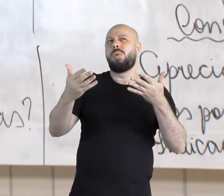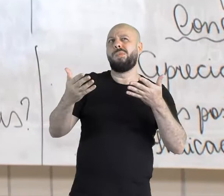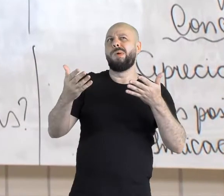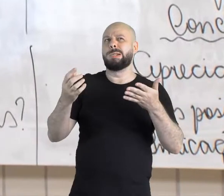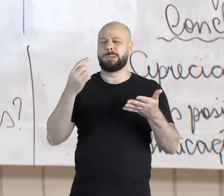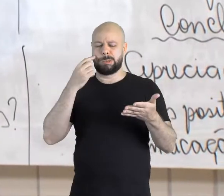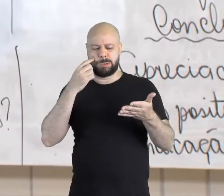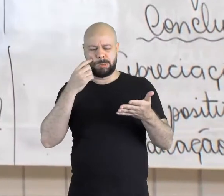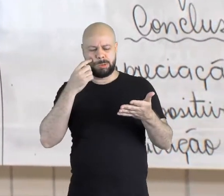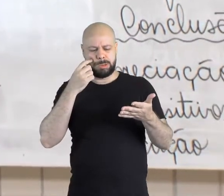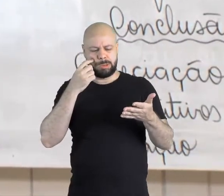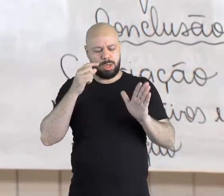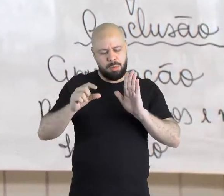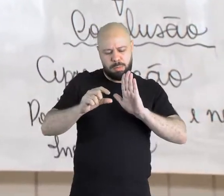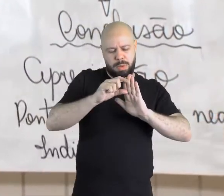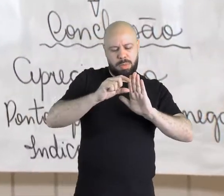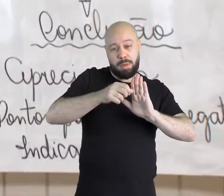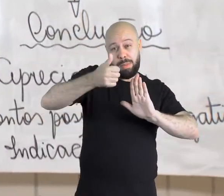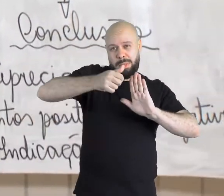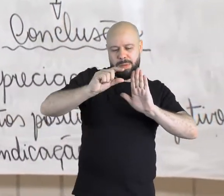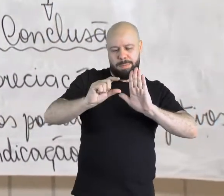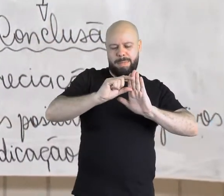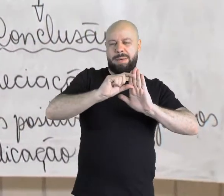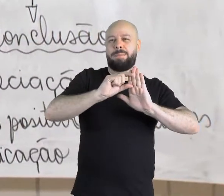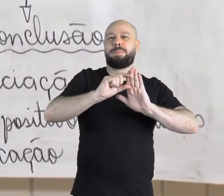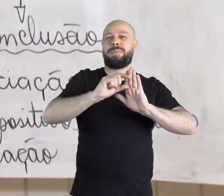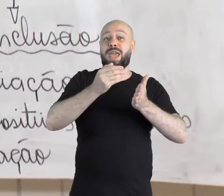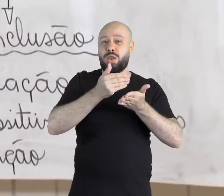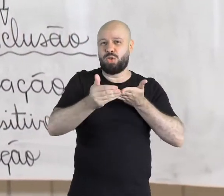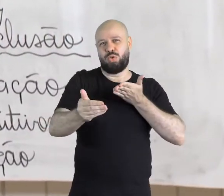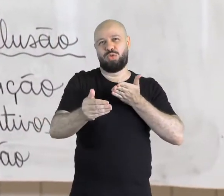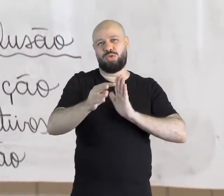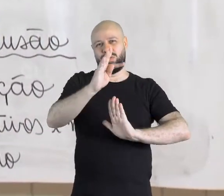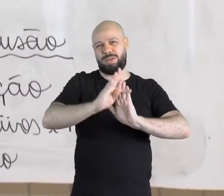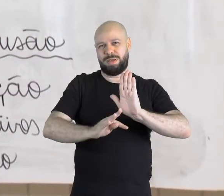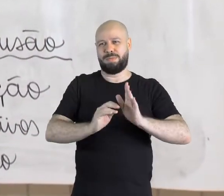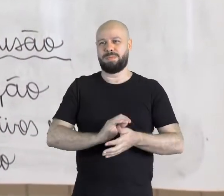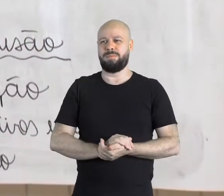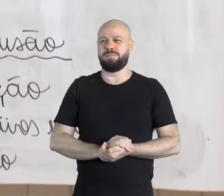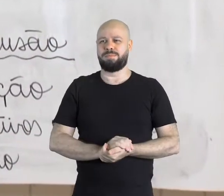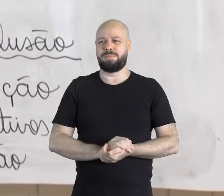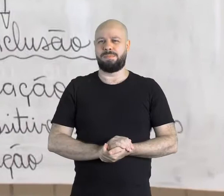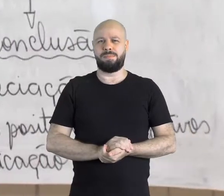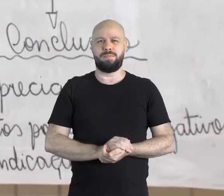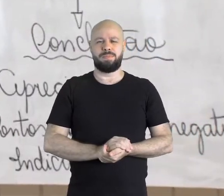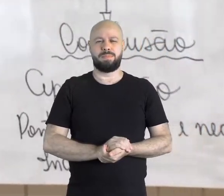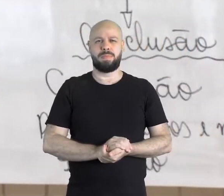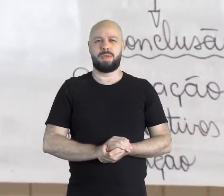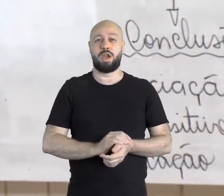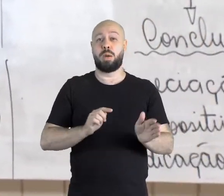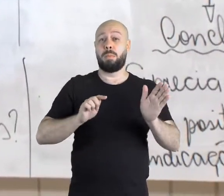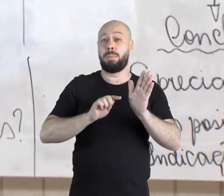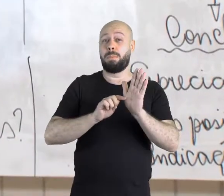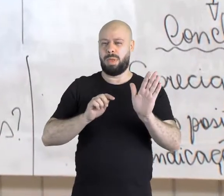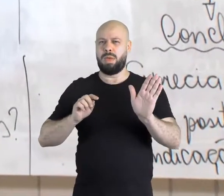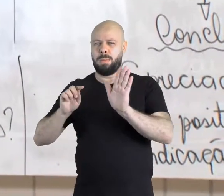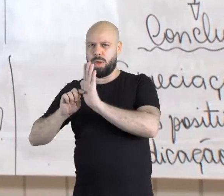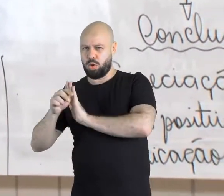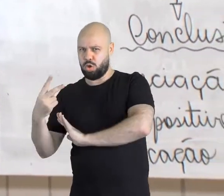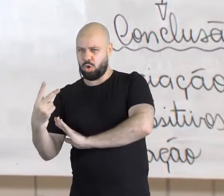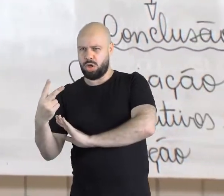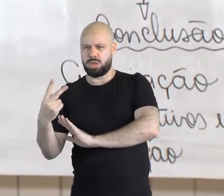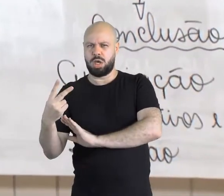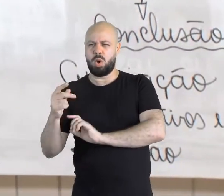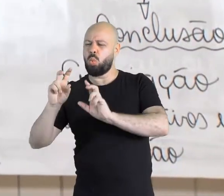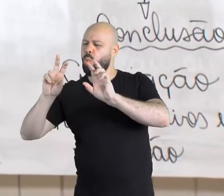1, você irá transformar na introdução do seu texto. A questão 2, o que se fala sobre o